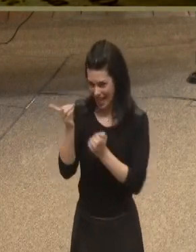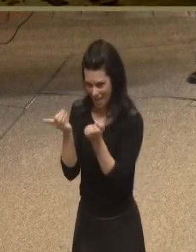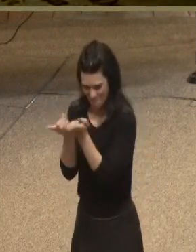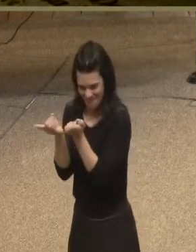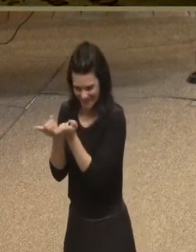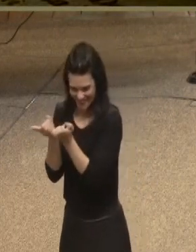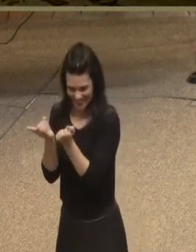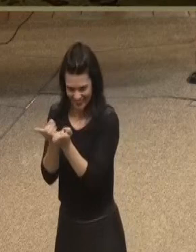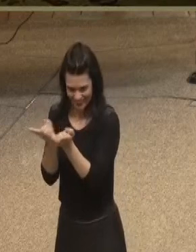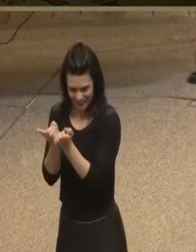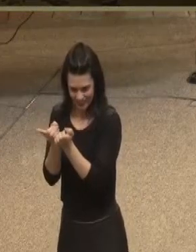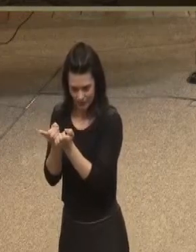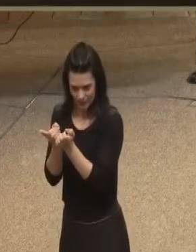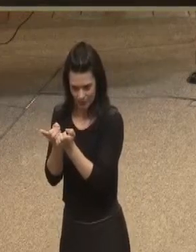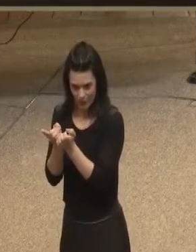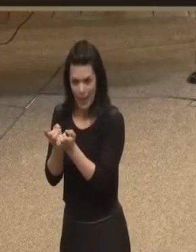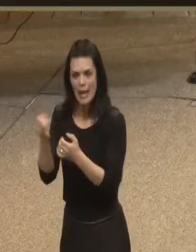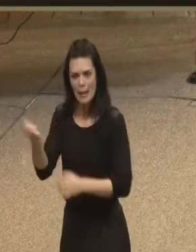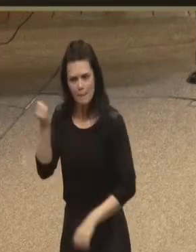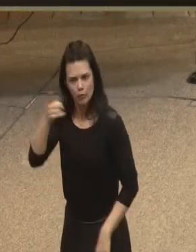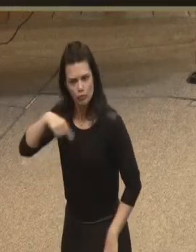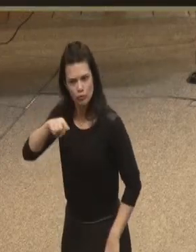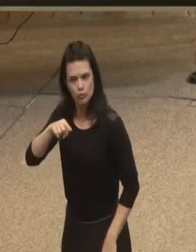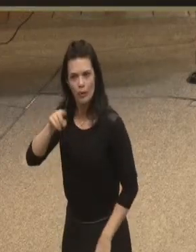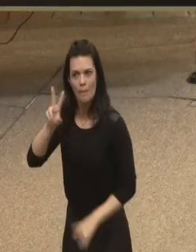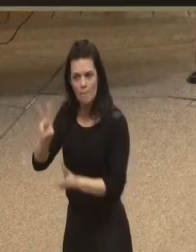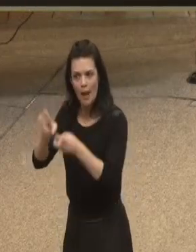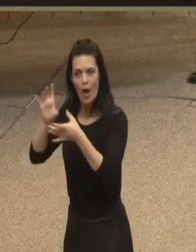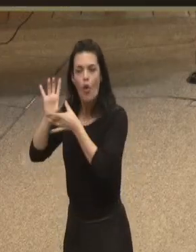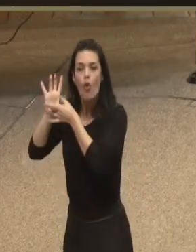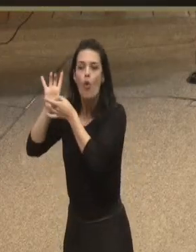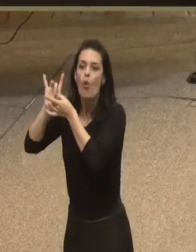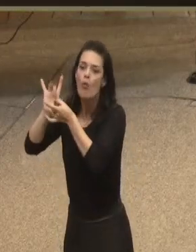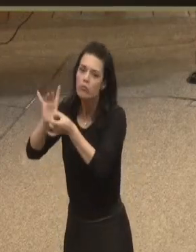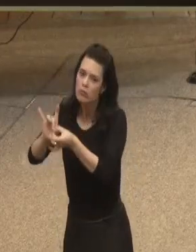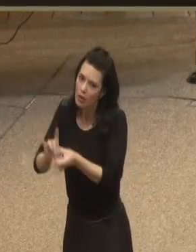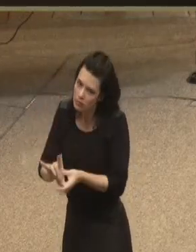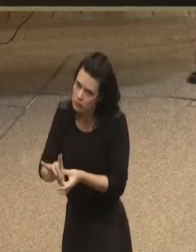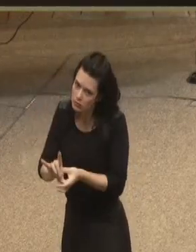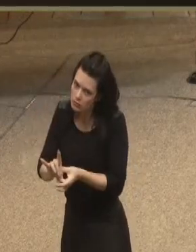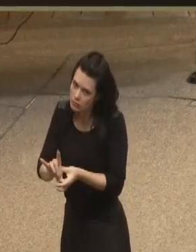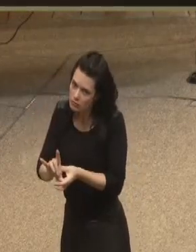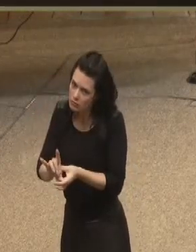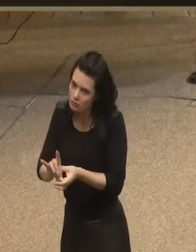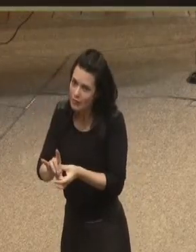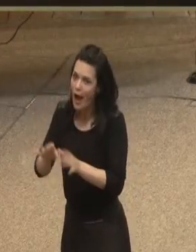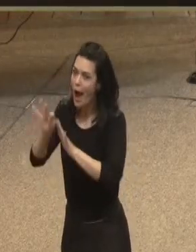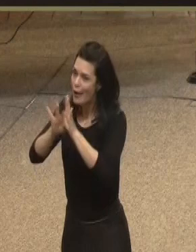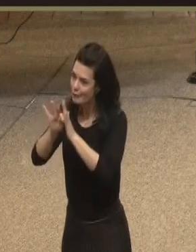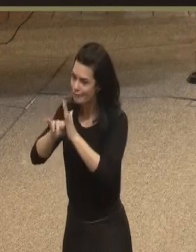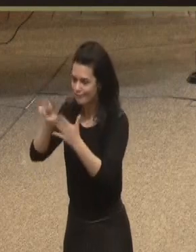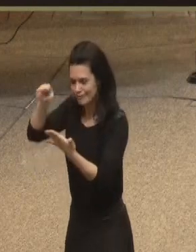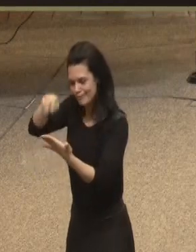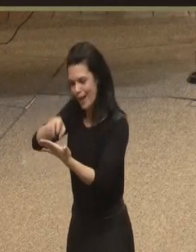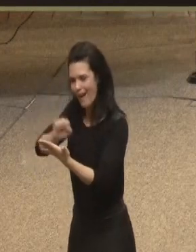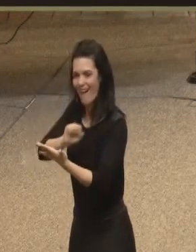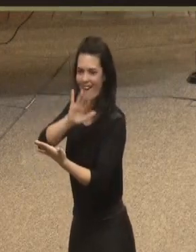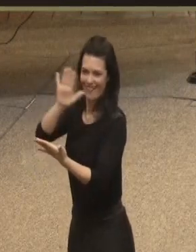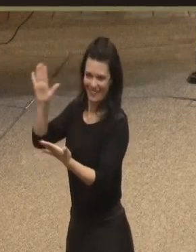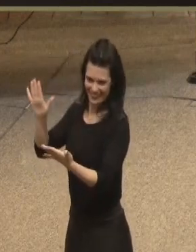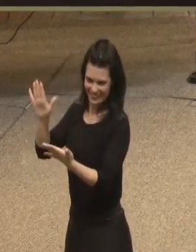que não podemos compreender o texto se não observarmos o seu contexto. E é por isso que eu convido a todos